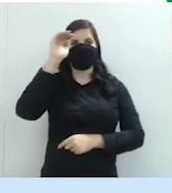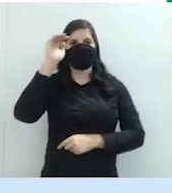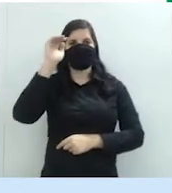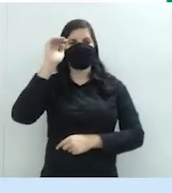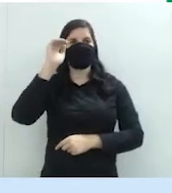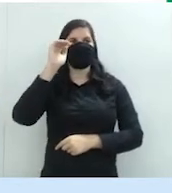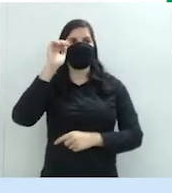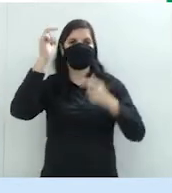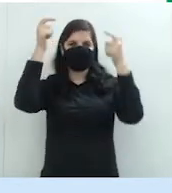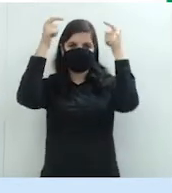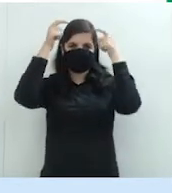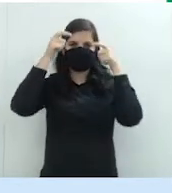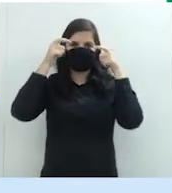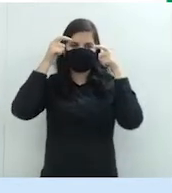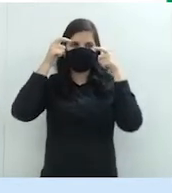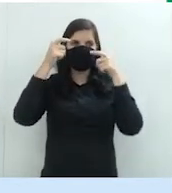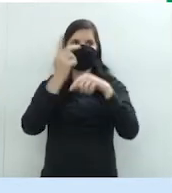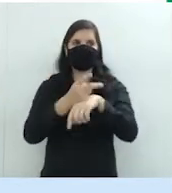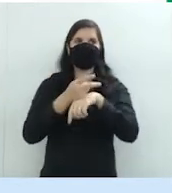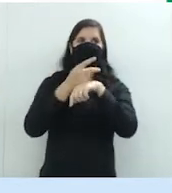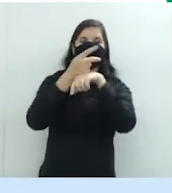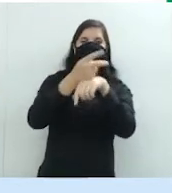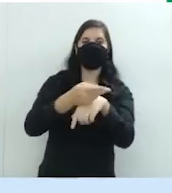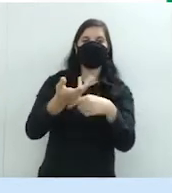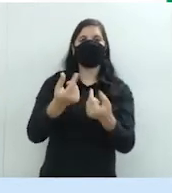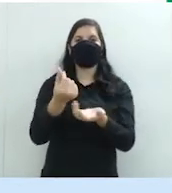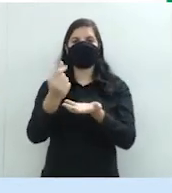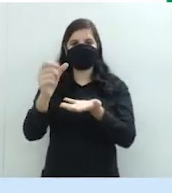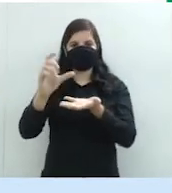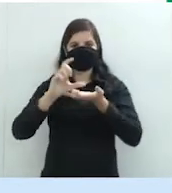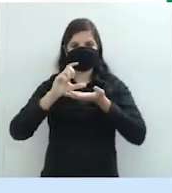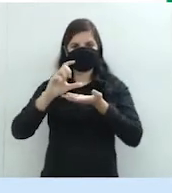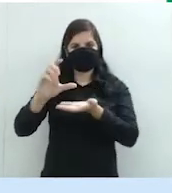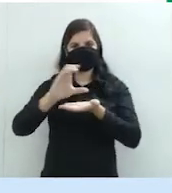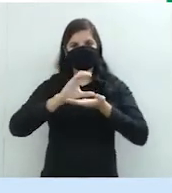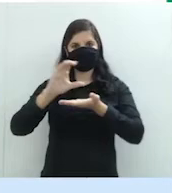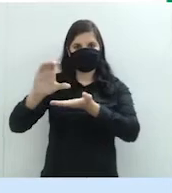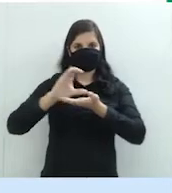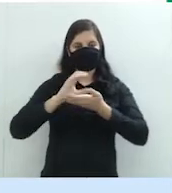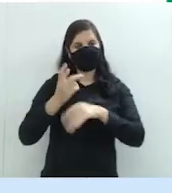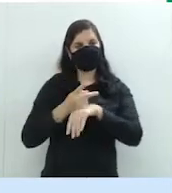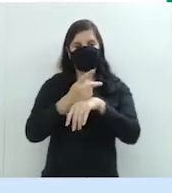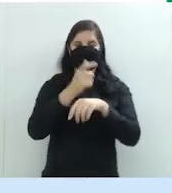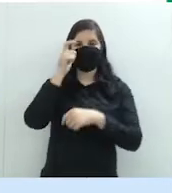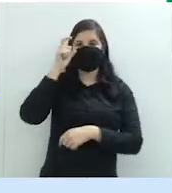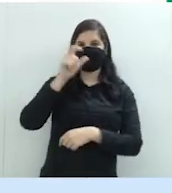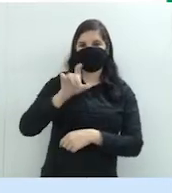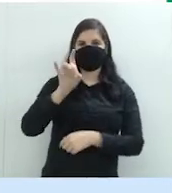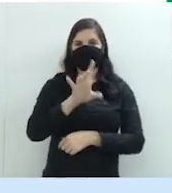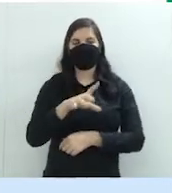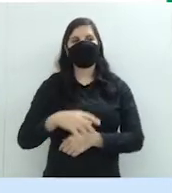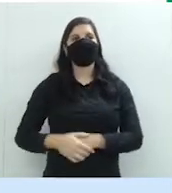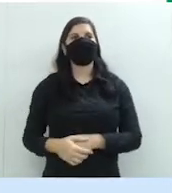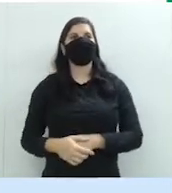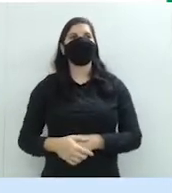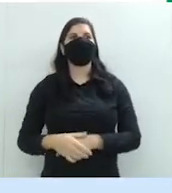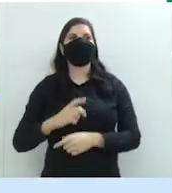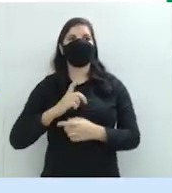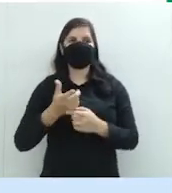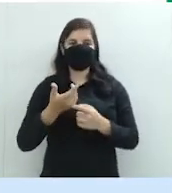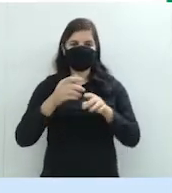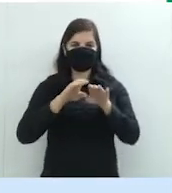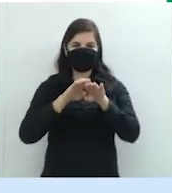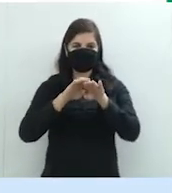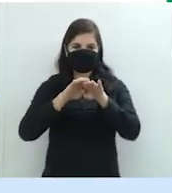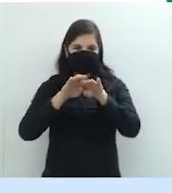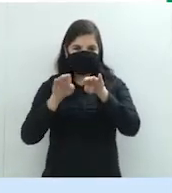realeza, que buscava novas fontes de quê? De renda. A realeza buscava novas fontes de renda. A